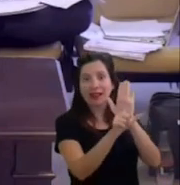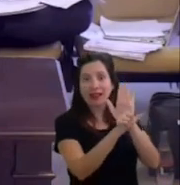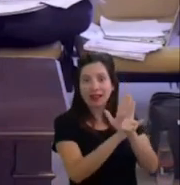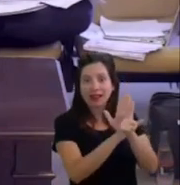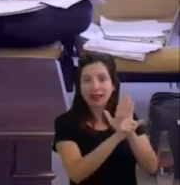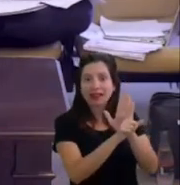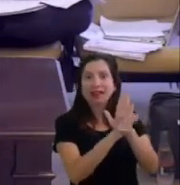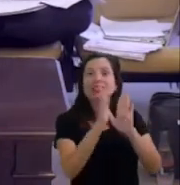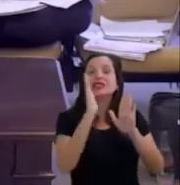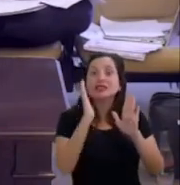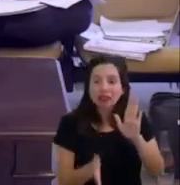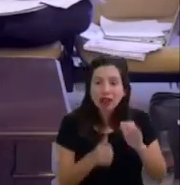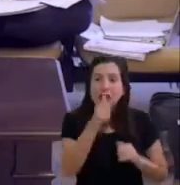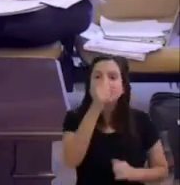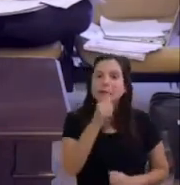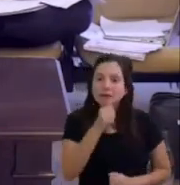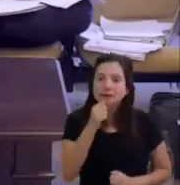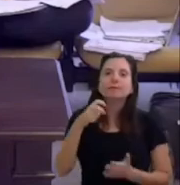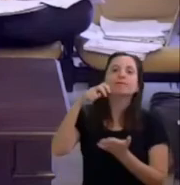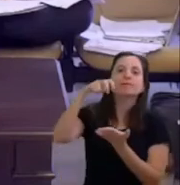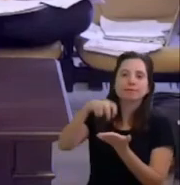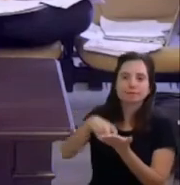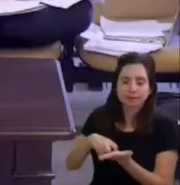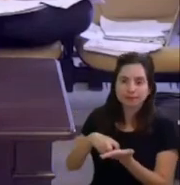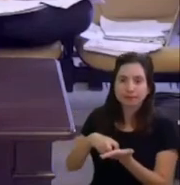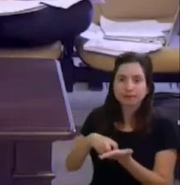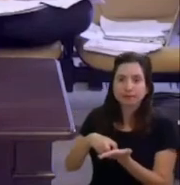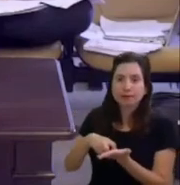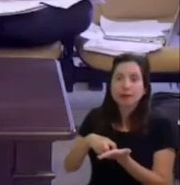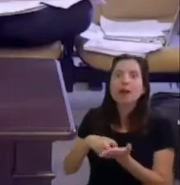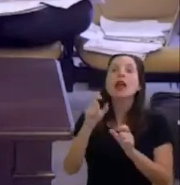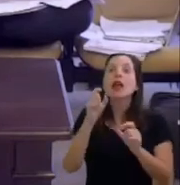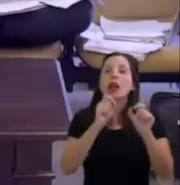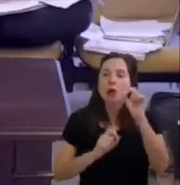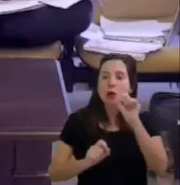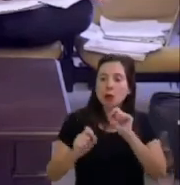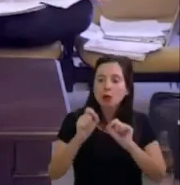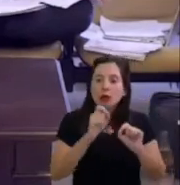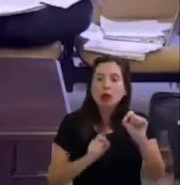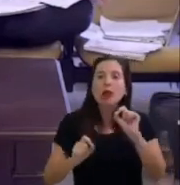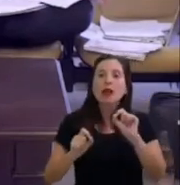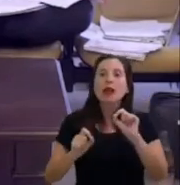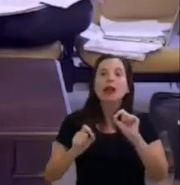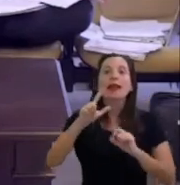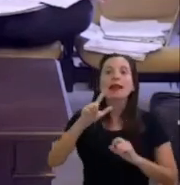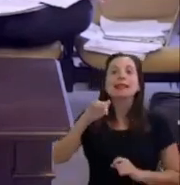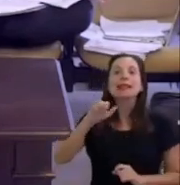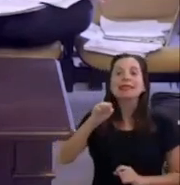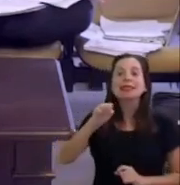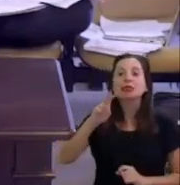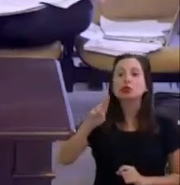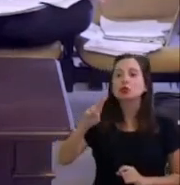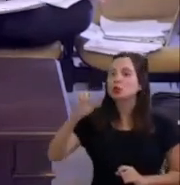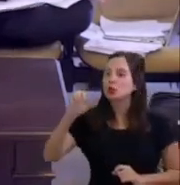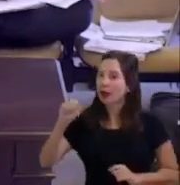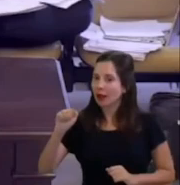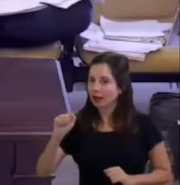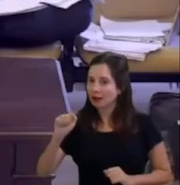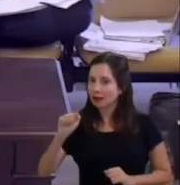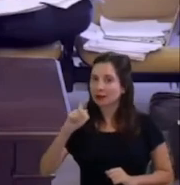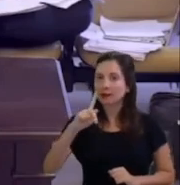a condenação. Porque o bem juridicamente tutelado é a lisura do pleito, é a paridade de armas, é o resultado da